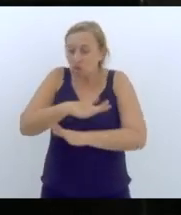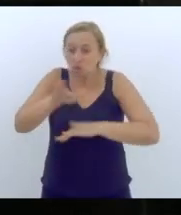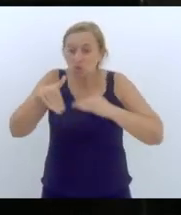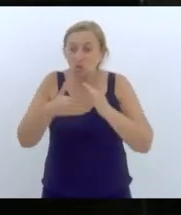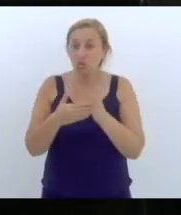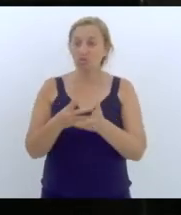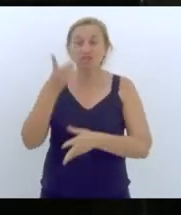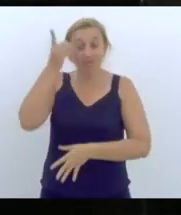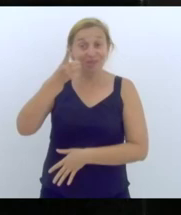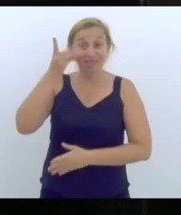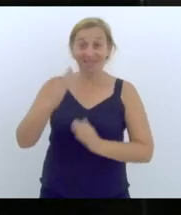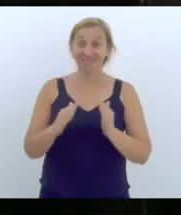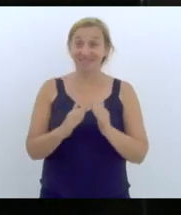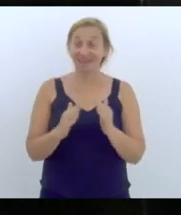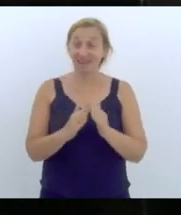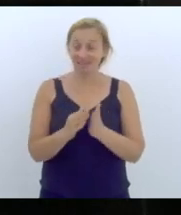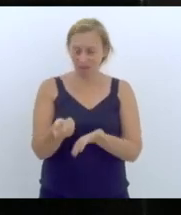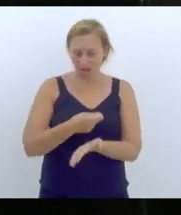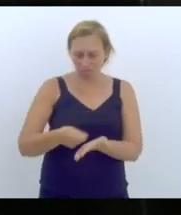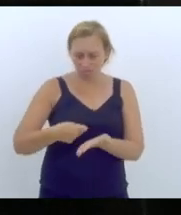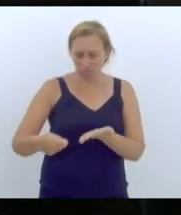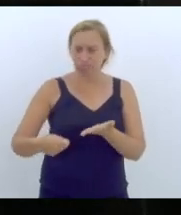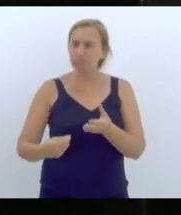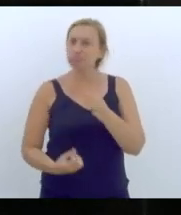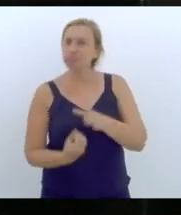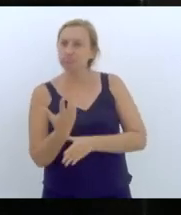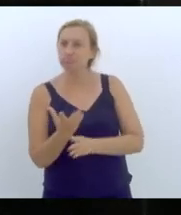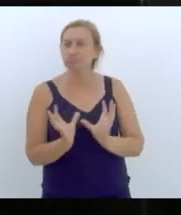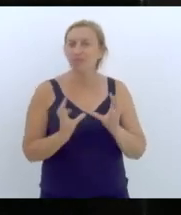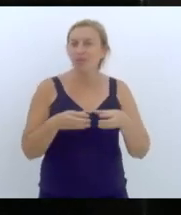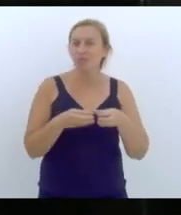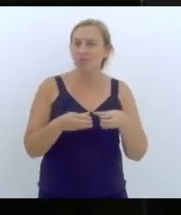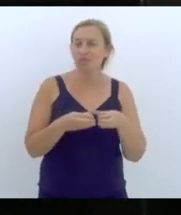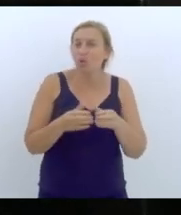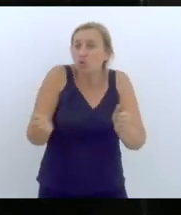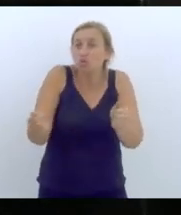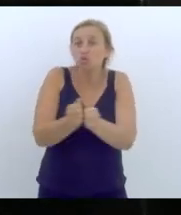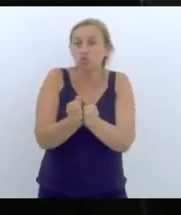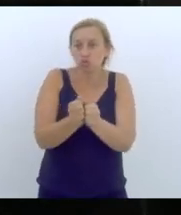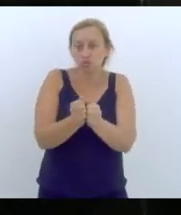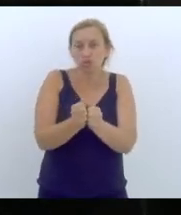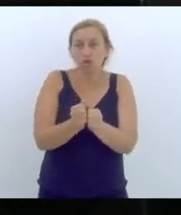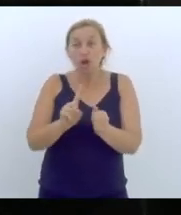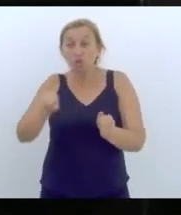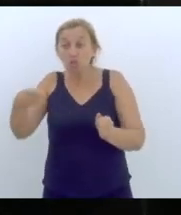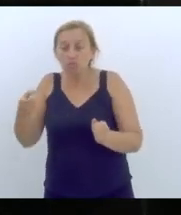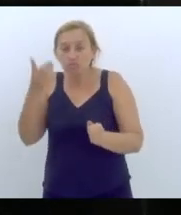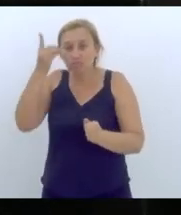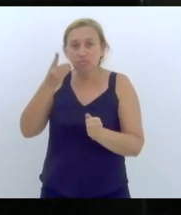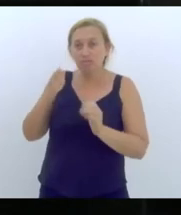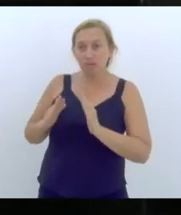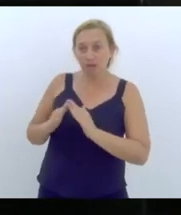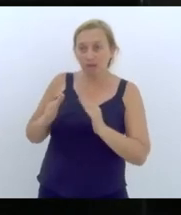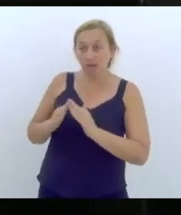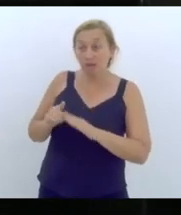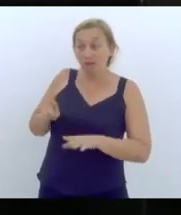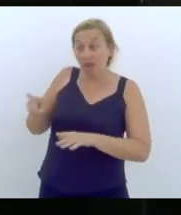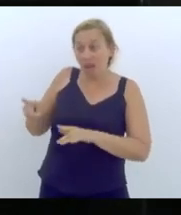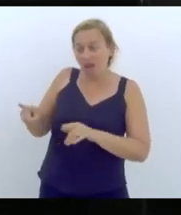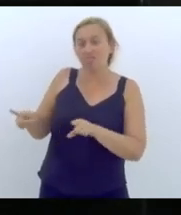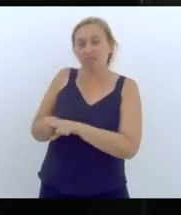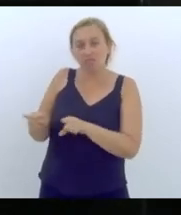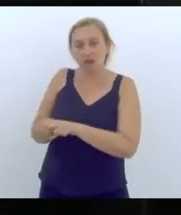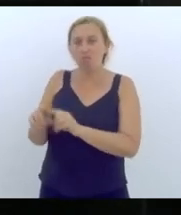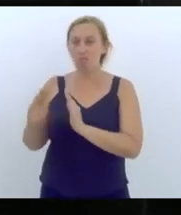deputados dessa casa que assinaram a criação da comissão, junto com os demais deputados dessa casa, que lá também